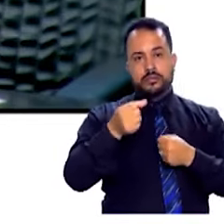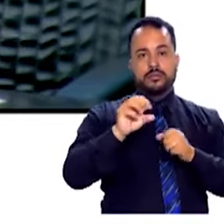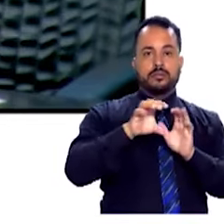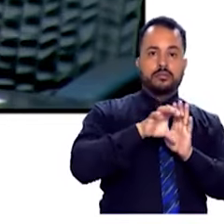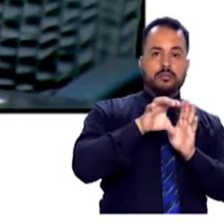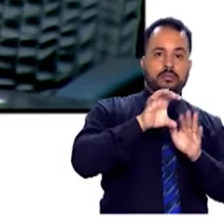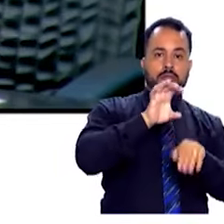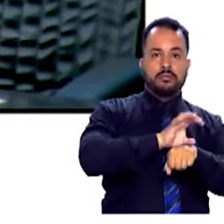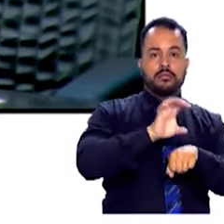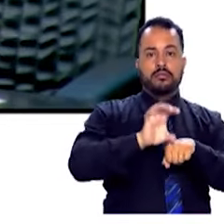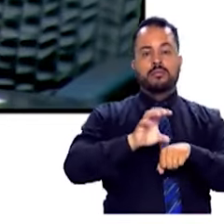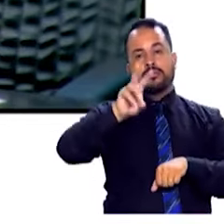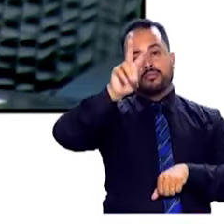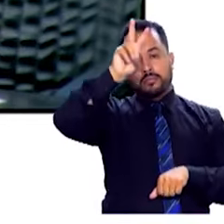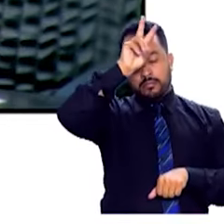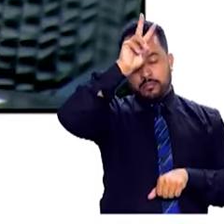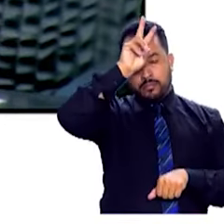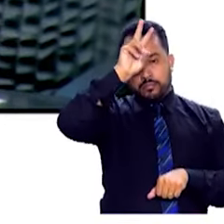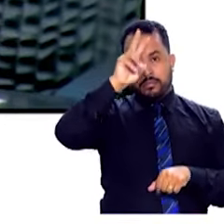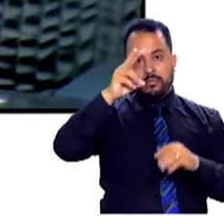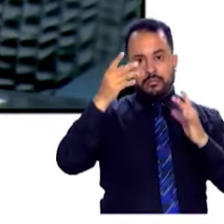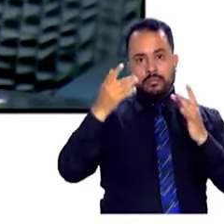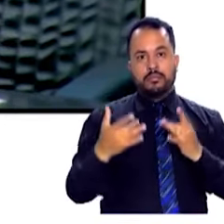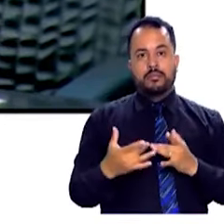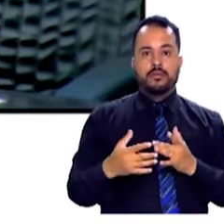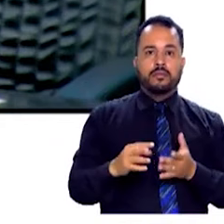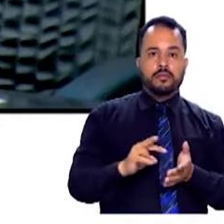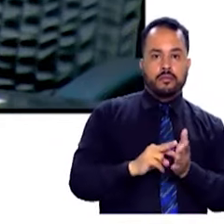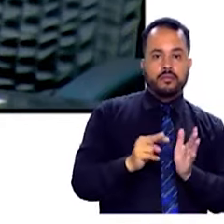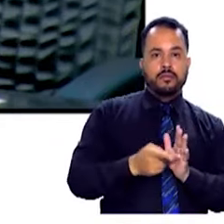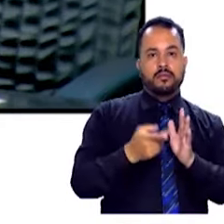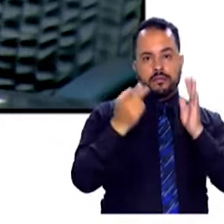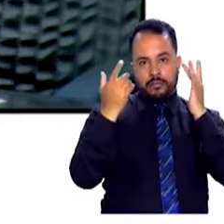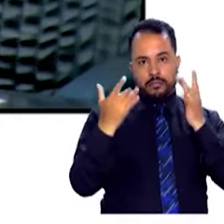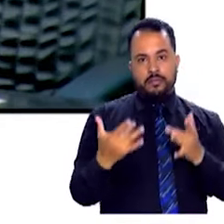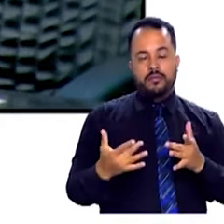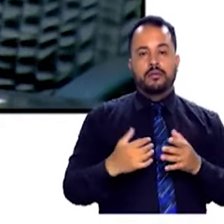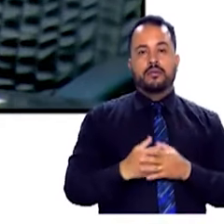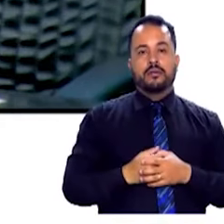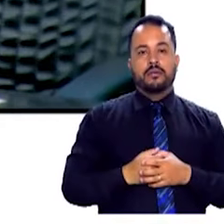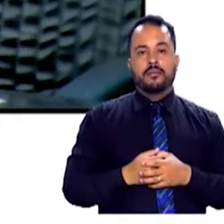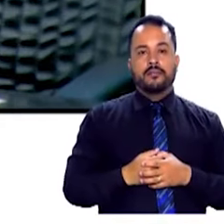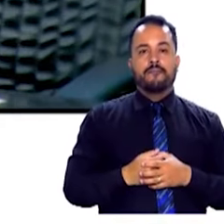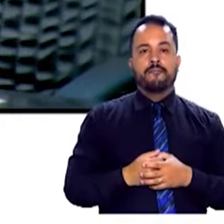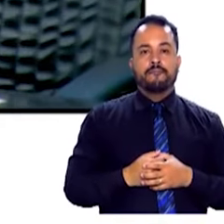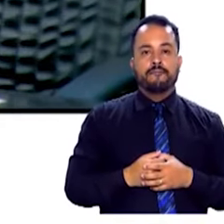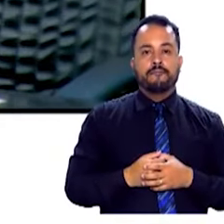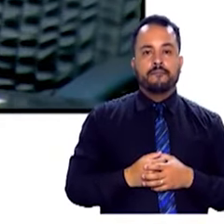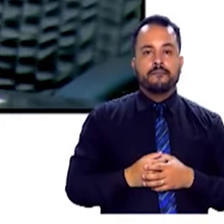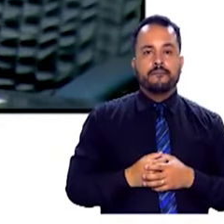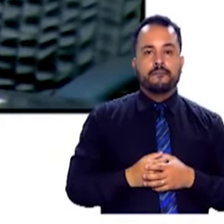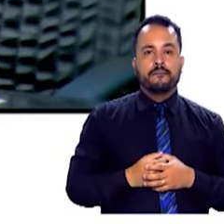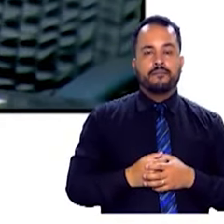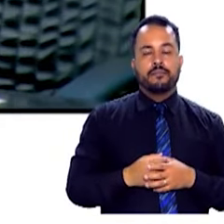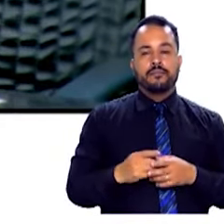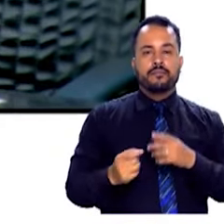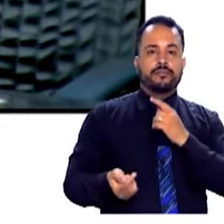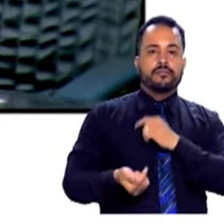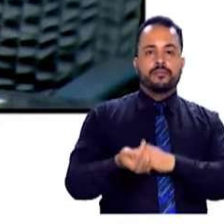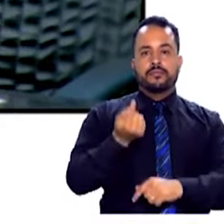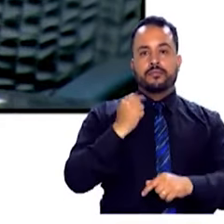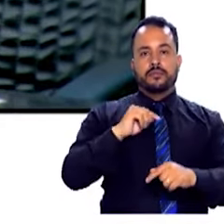peruano eu vou ler o dispositivo fazend uma tradução livre excepcionalmente é procedente o recurso de